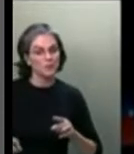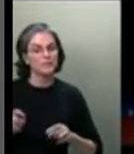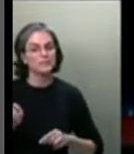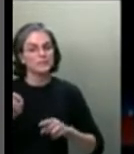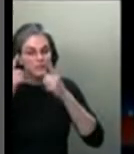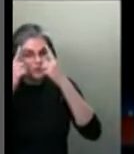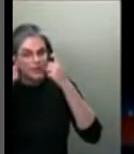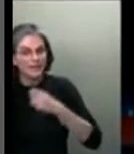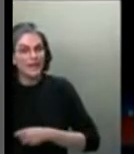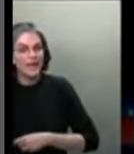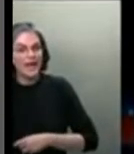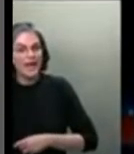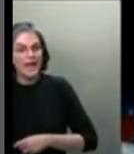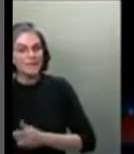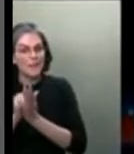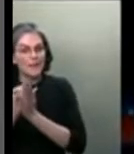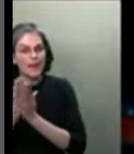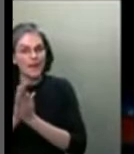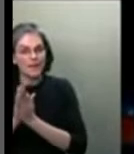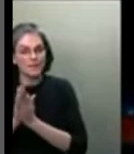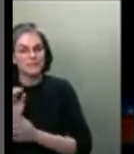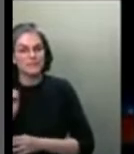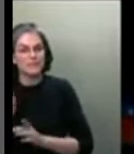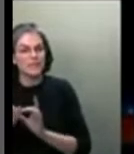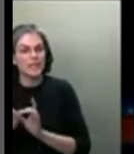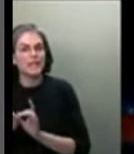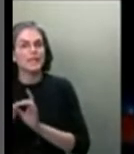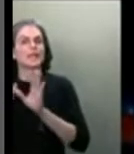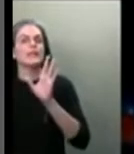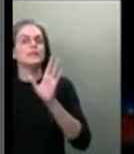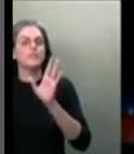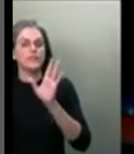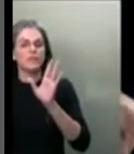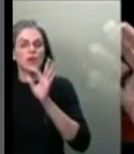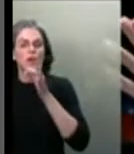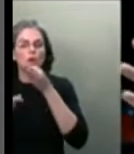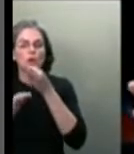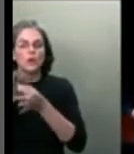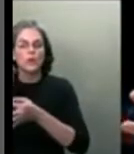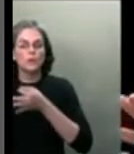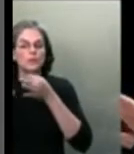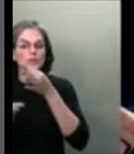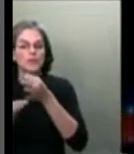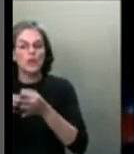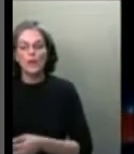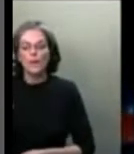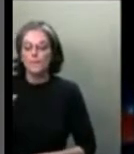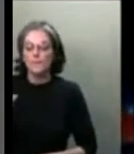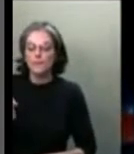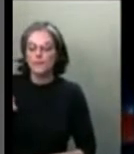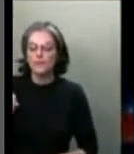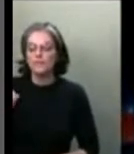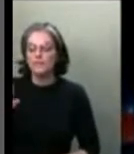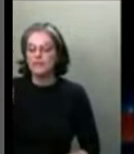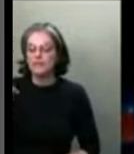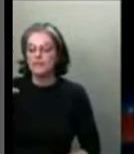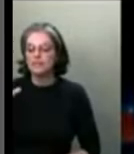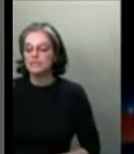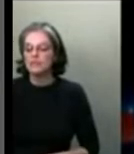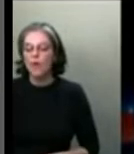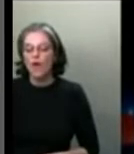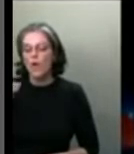ameaça, o livre e pacífico exercício de manifestação. Manifestação. Emitir opinião. Os